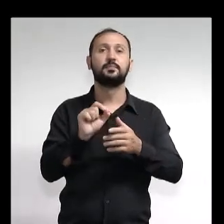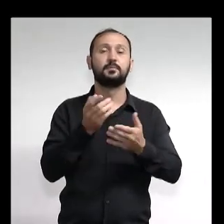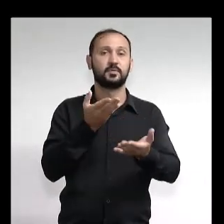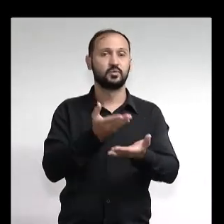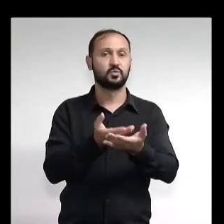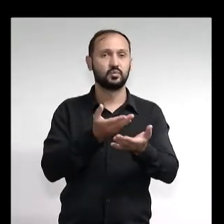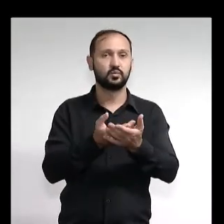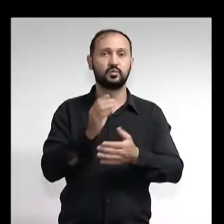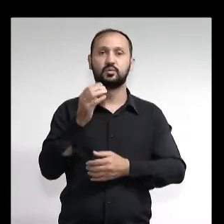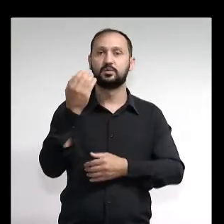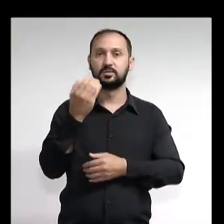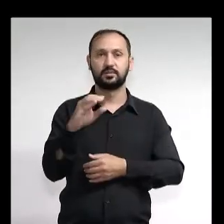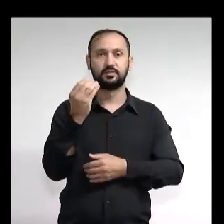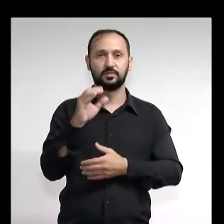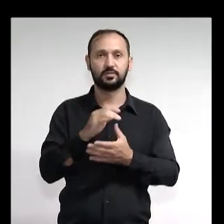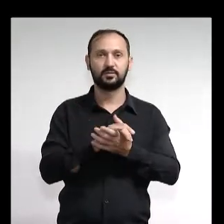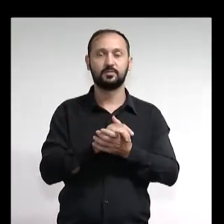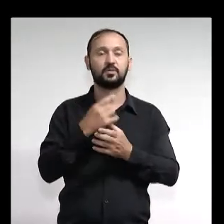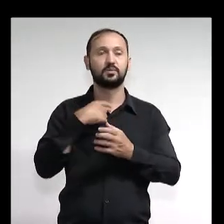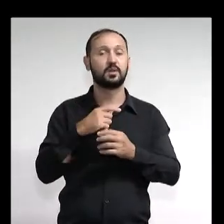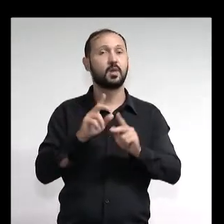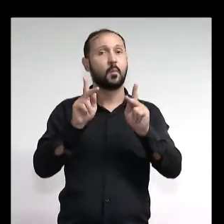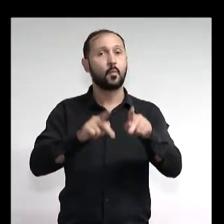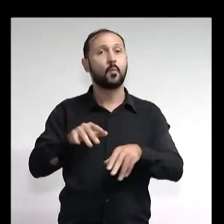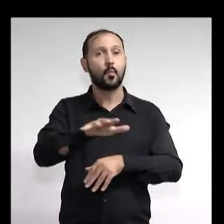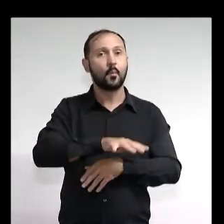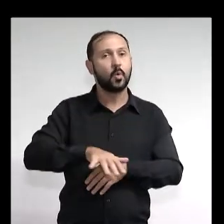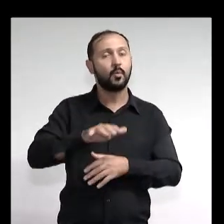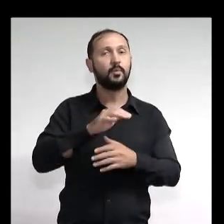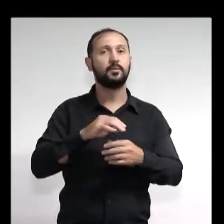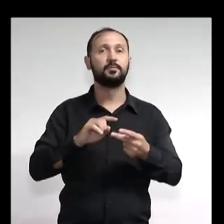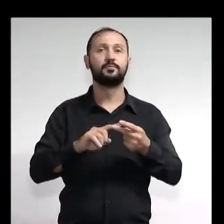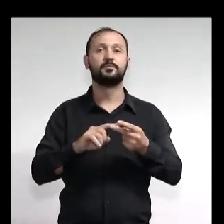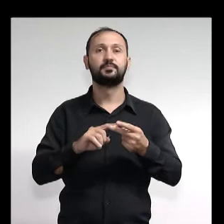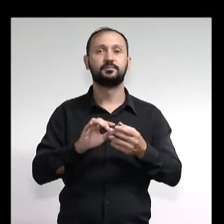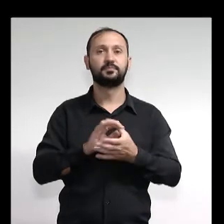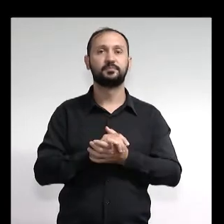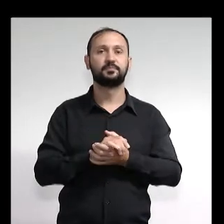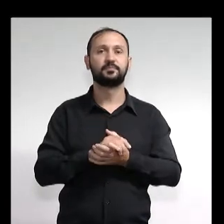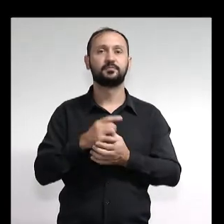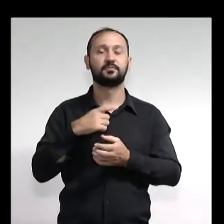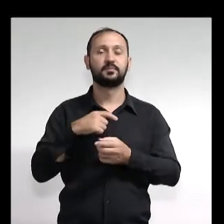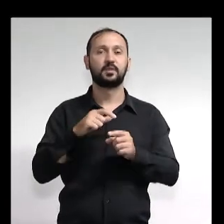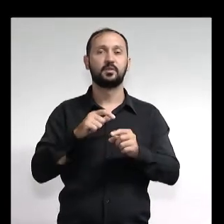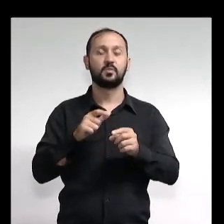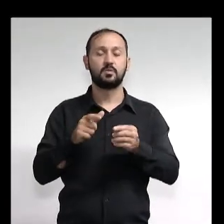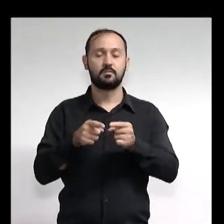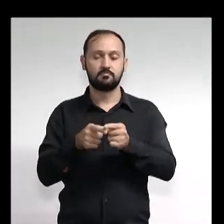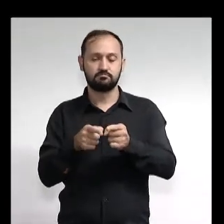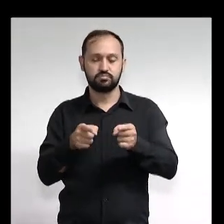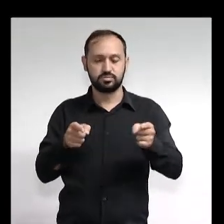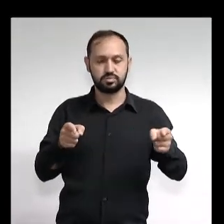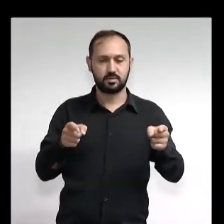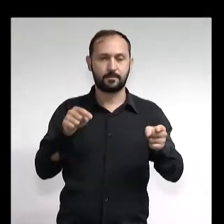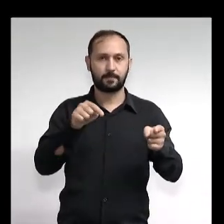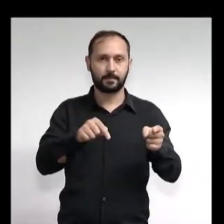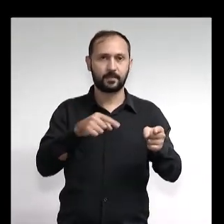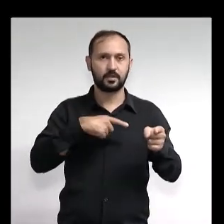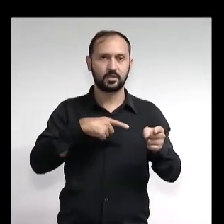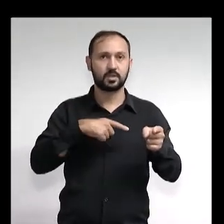atendimento, nós abrimos um campo para estudos científicos realmente. Então, a gente já tem um público, a gente já